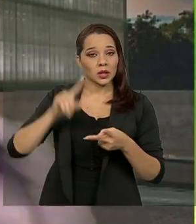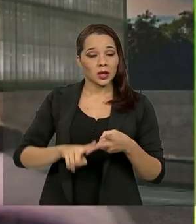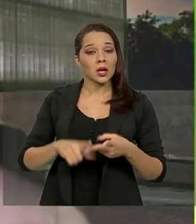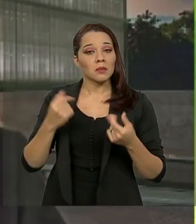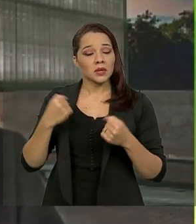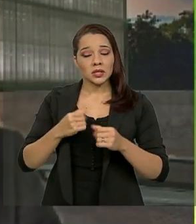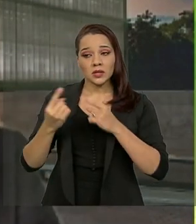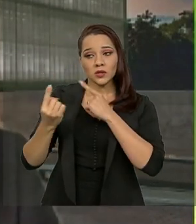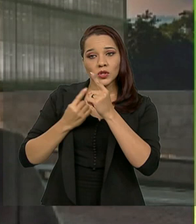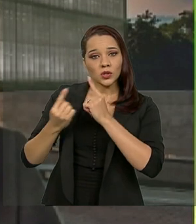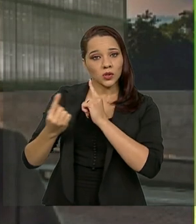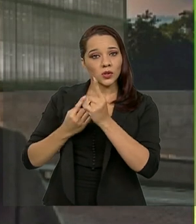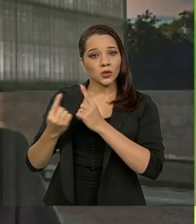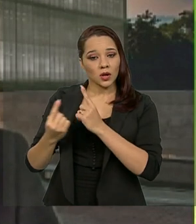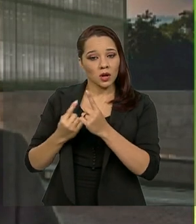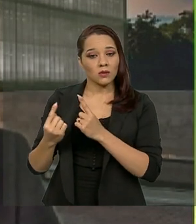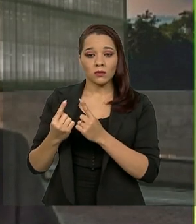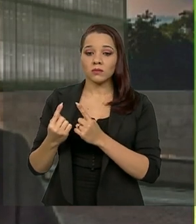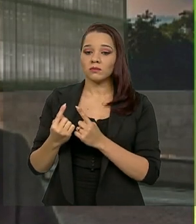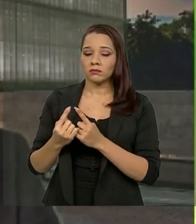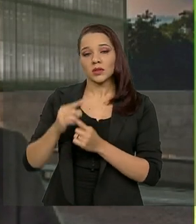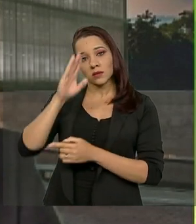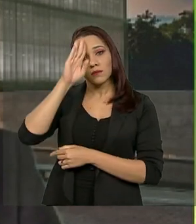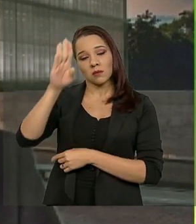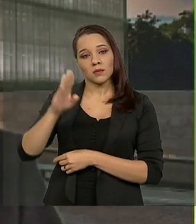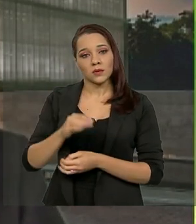muito diálogo, acima de tudo,